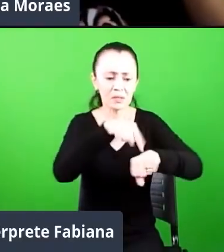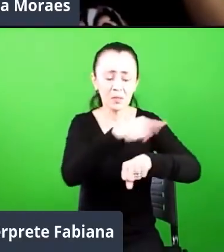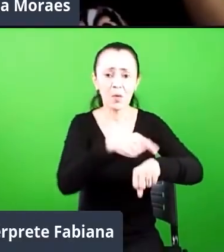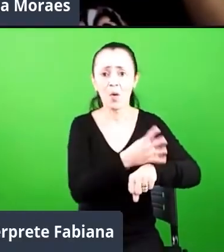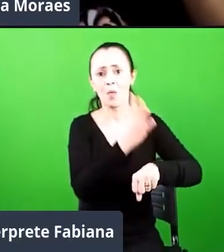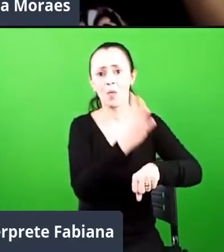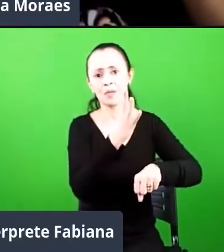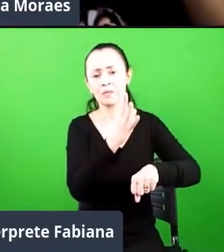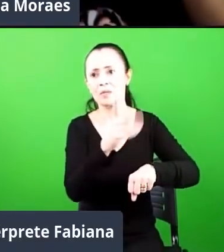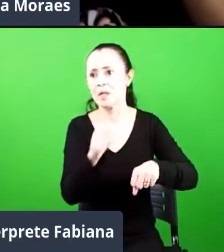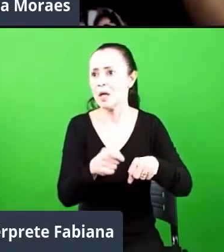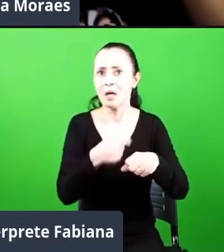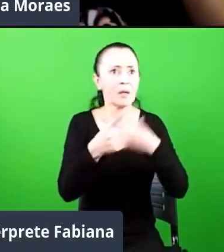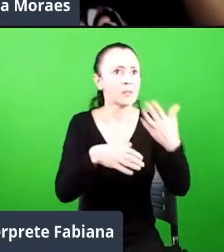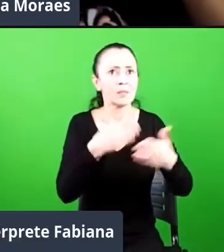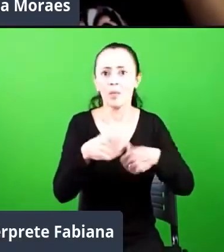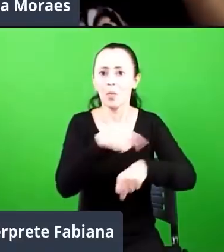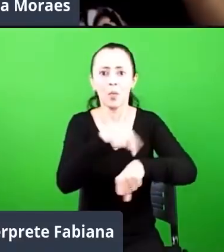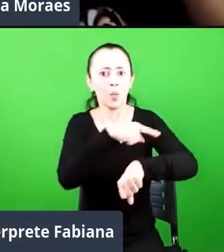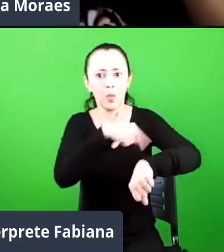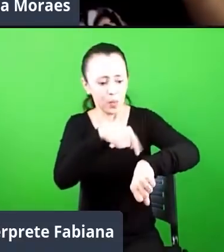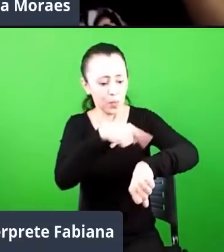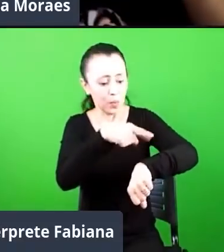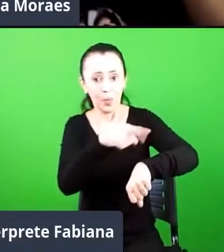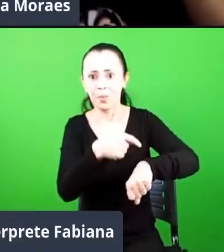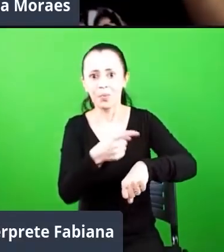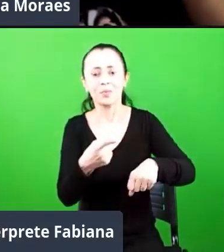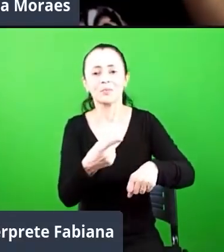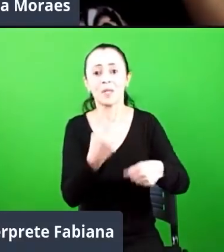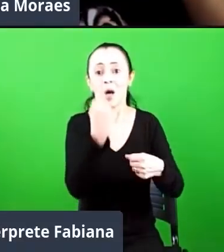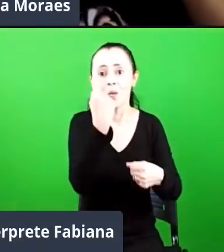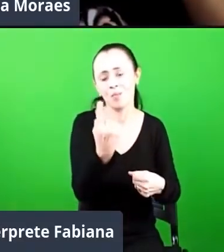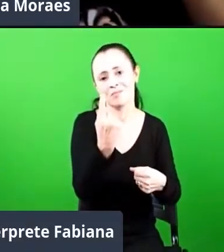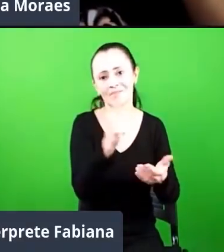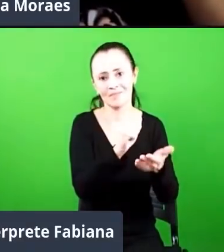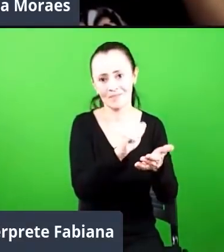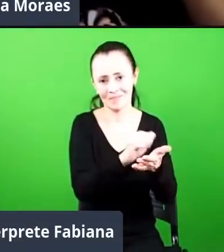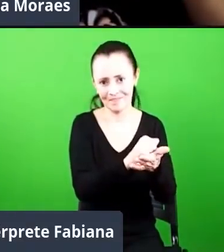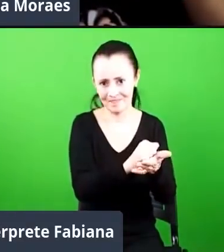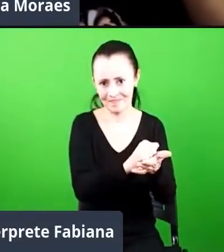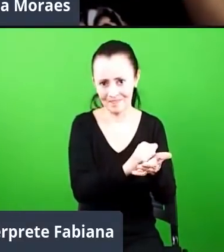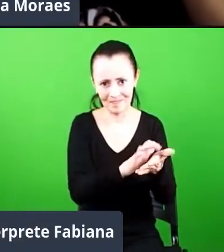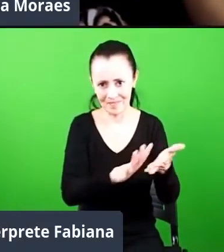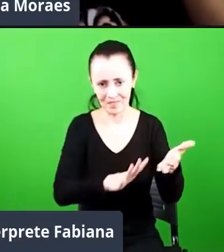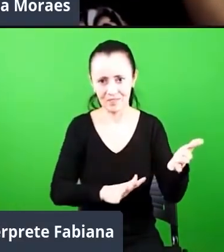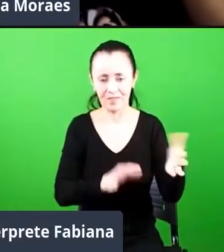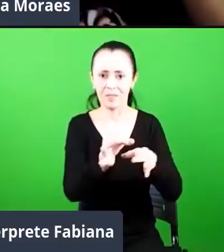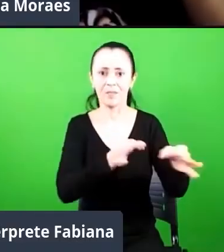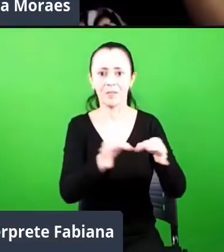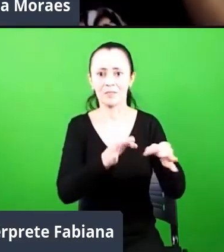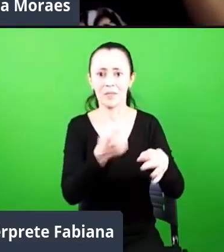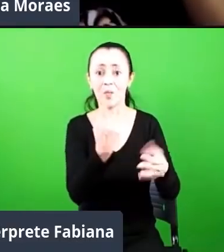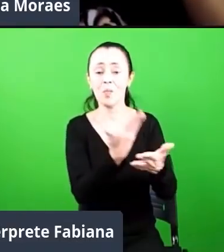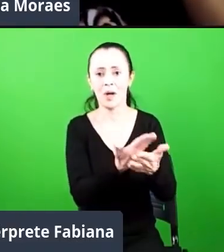20, 24, 30, até preparar uma única aula, né? Bom, E atinge, e não atinge, gente, esse ensino